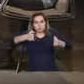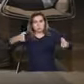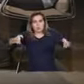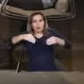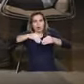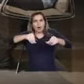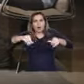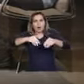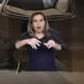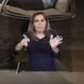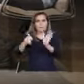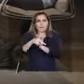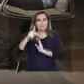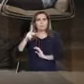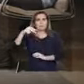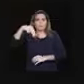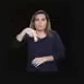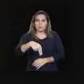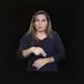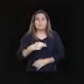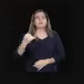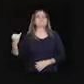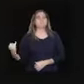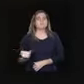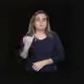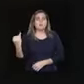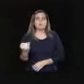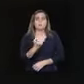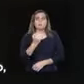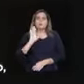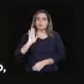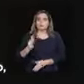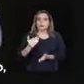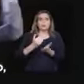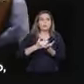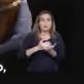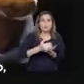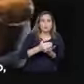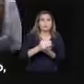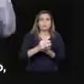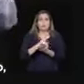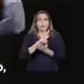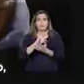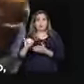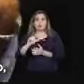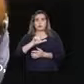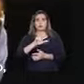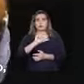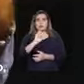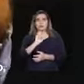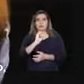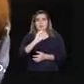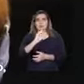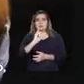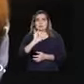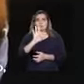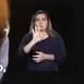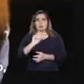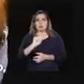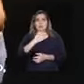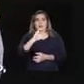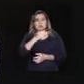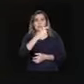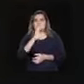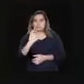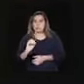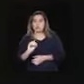Outra obra muito importante, já está em andamento, vai ser feita a licitação do enrocamento, que é a primeira parte do